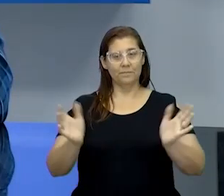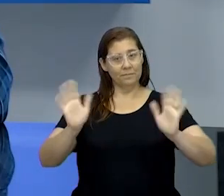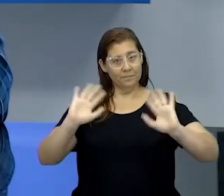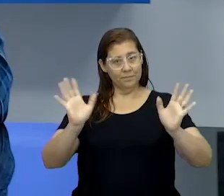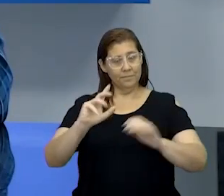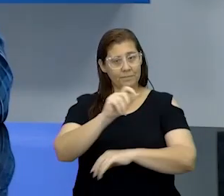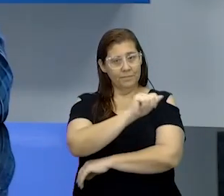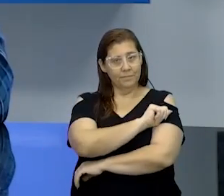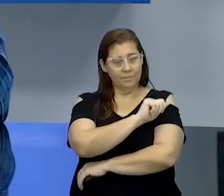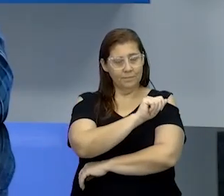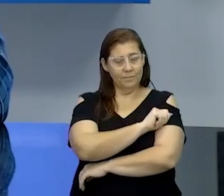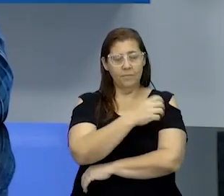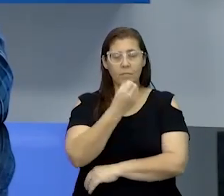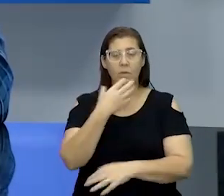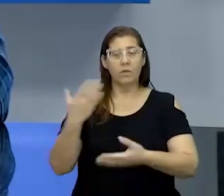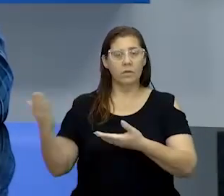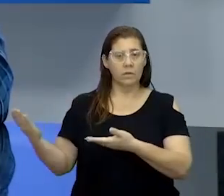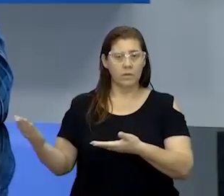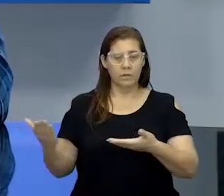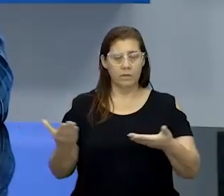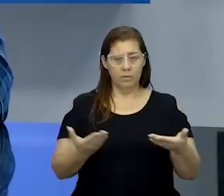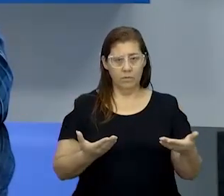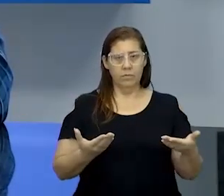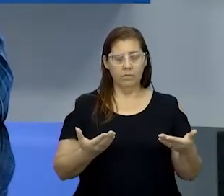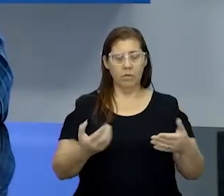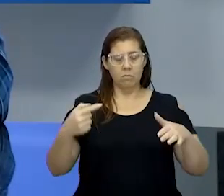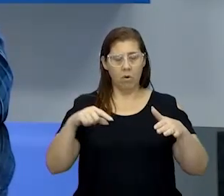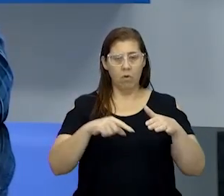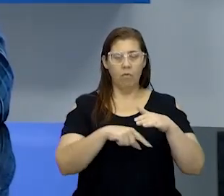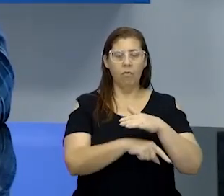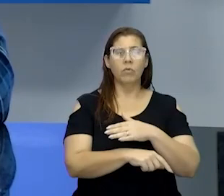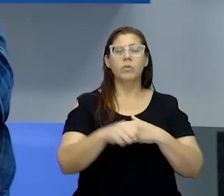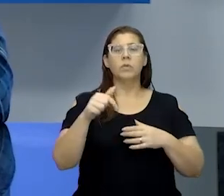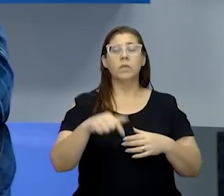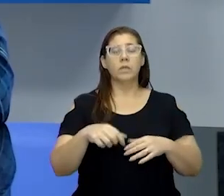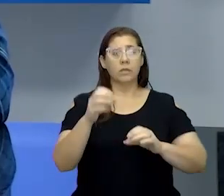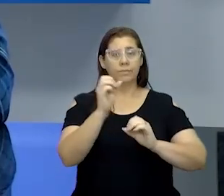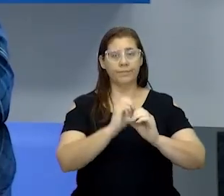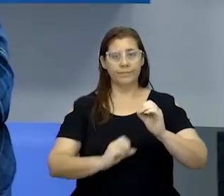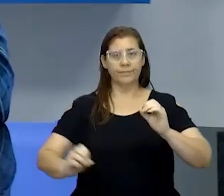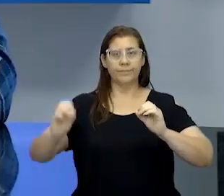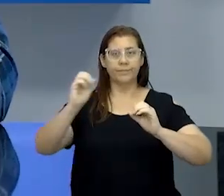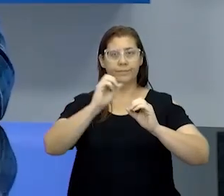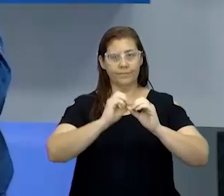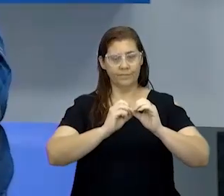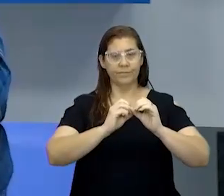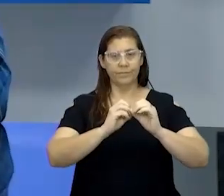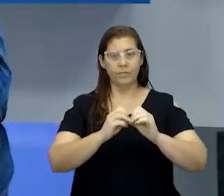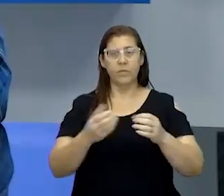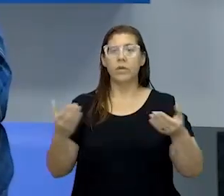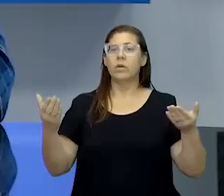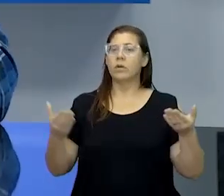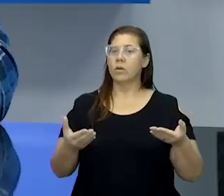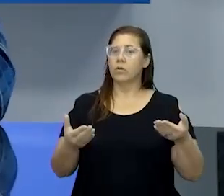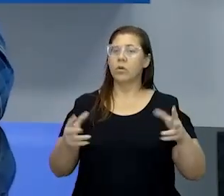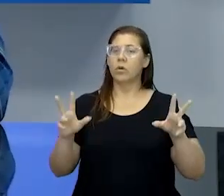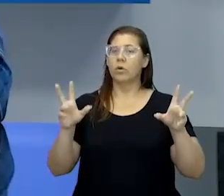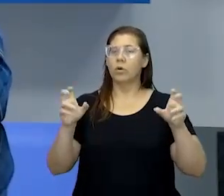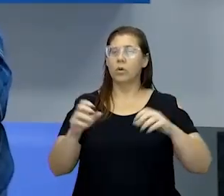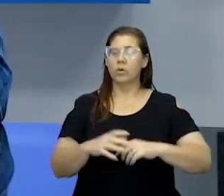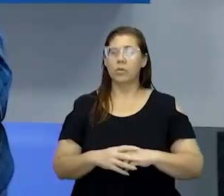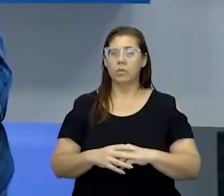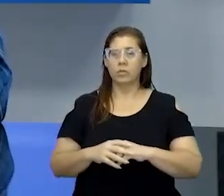Olá, estudantes! Sejam muito bem-vindos a mais um aprofundamento aqui no Centro de Mídias, cujo componente é